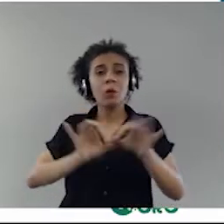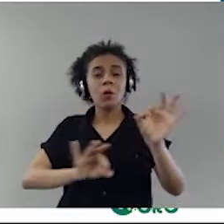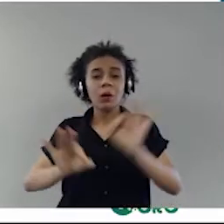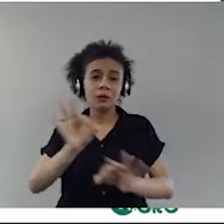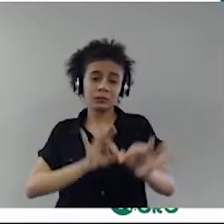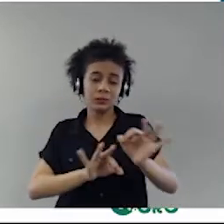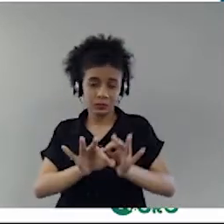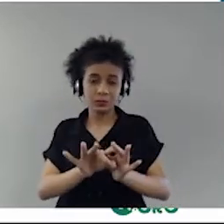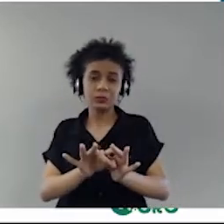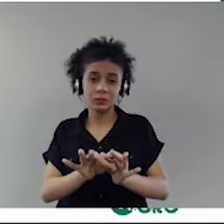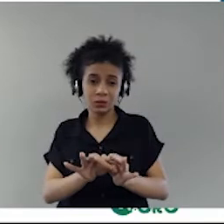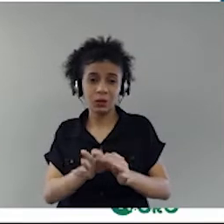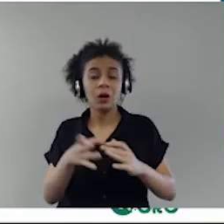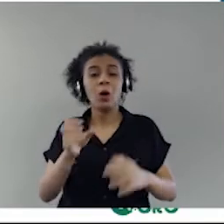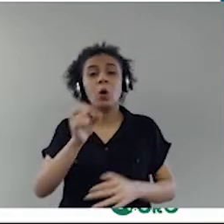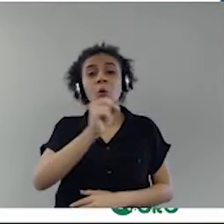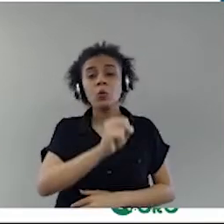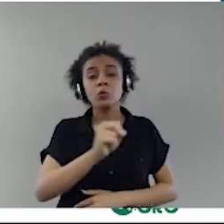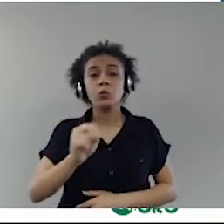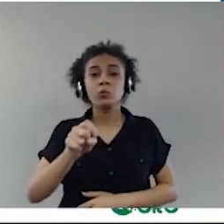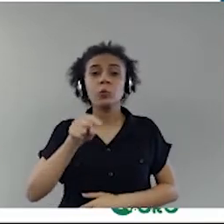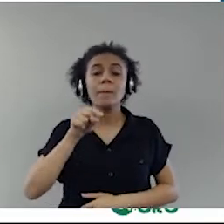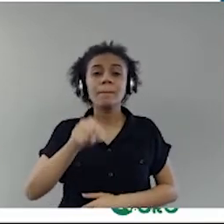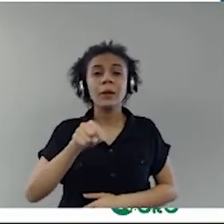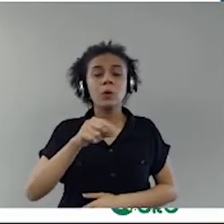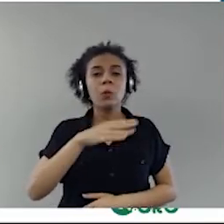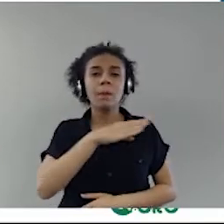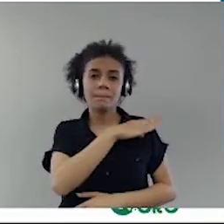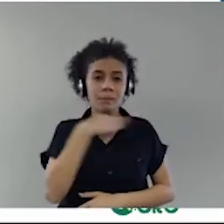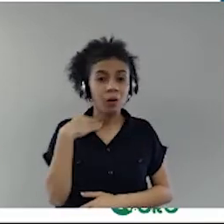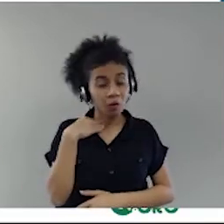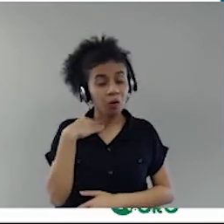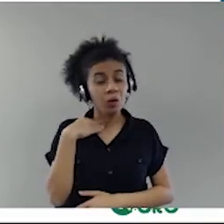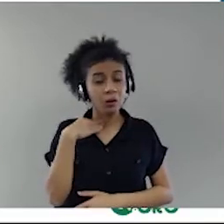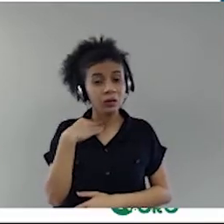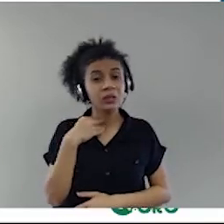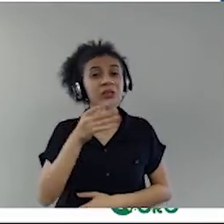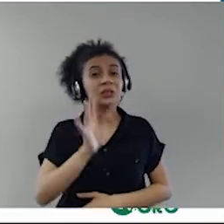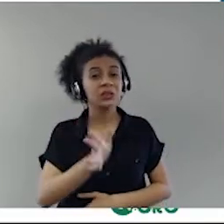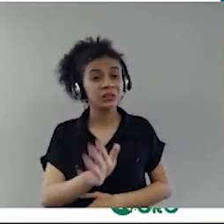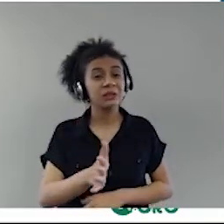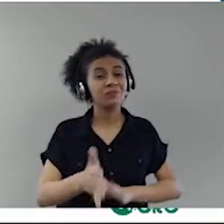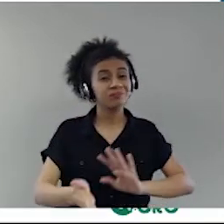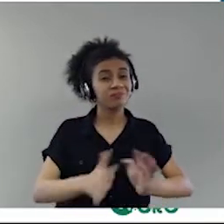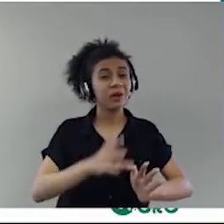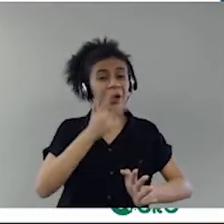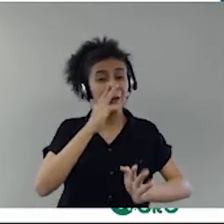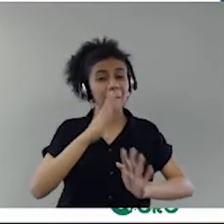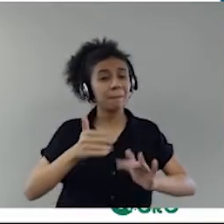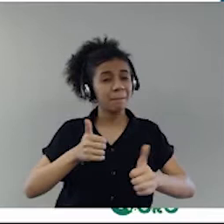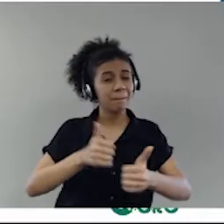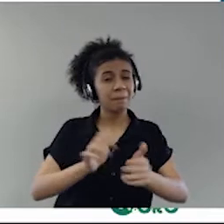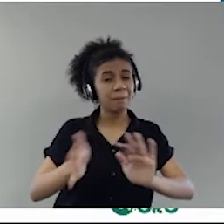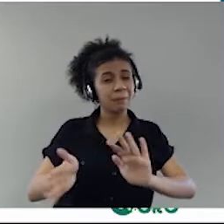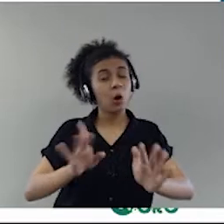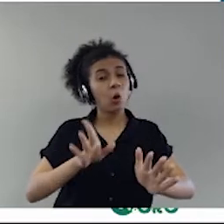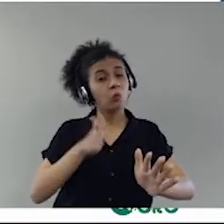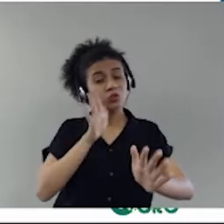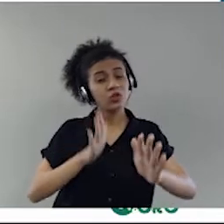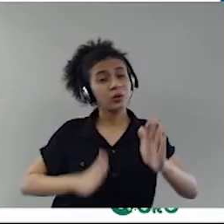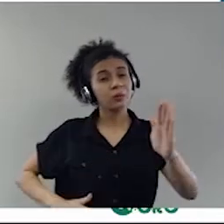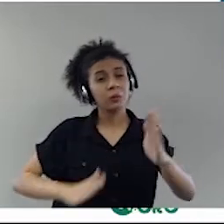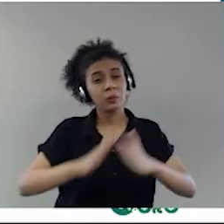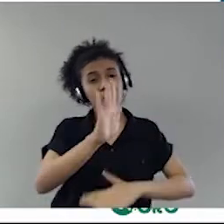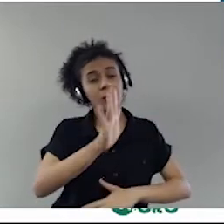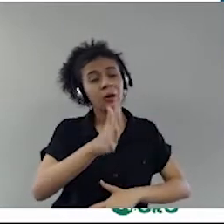para a organização. E foram 88 mil óbitos. Possivelmente já devemos estar muito próximos ou já